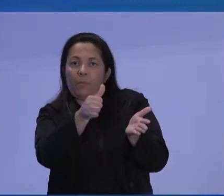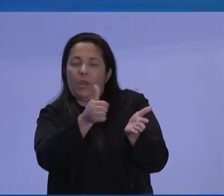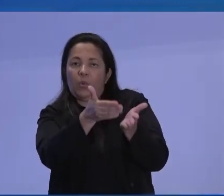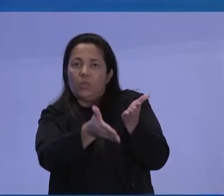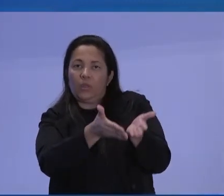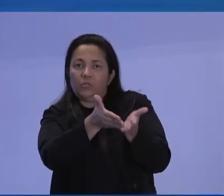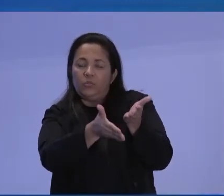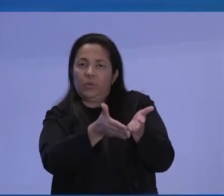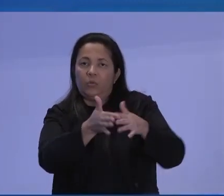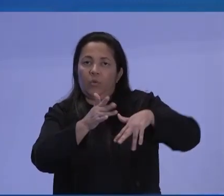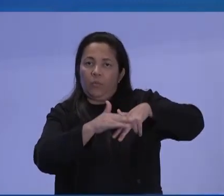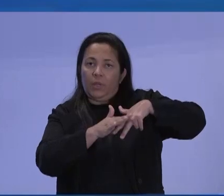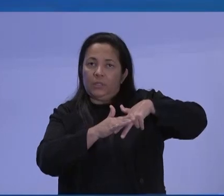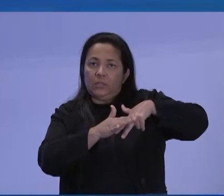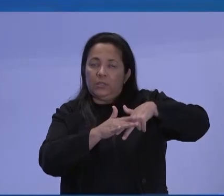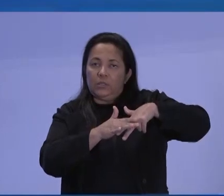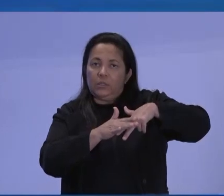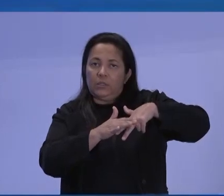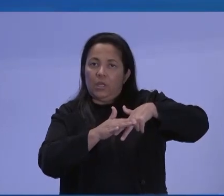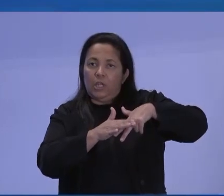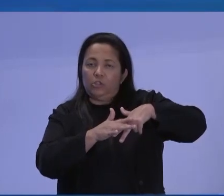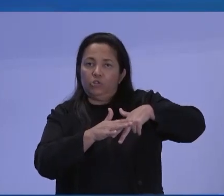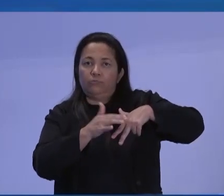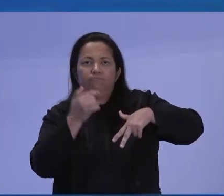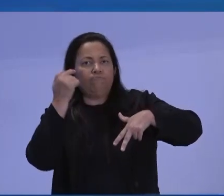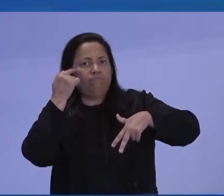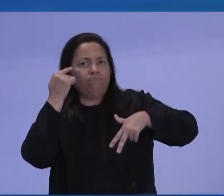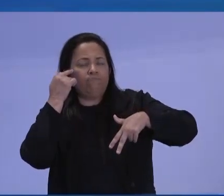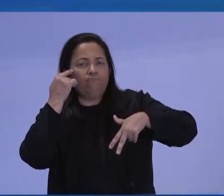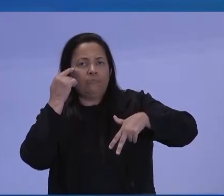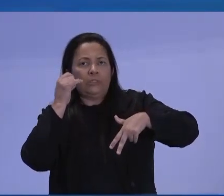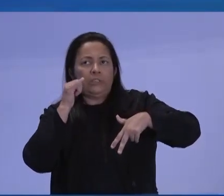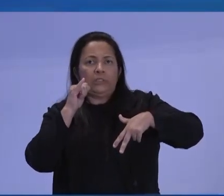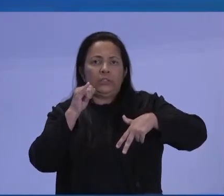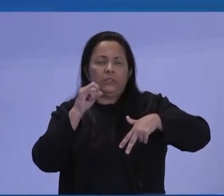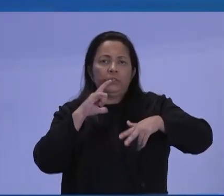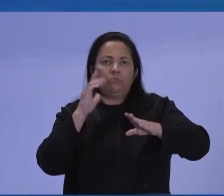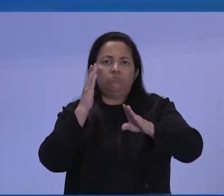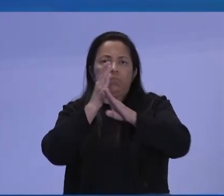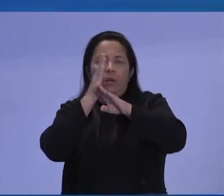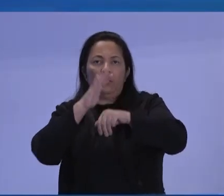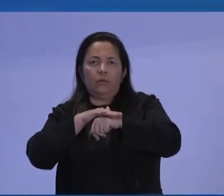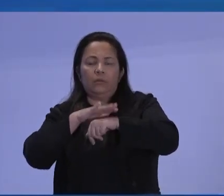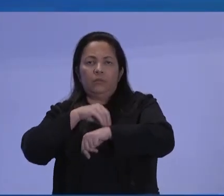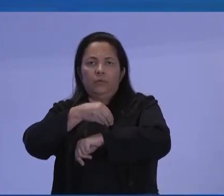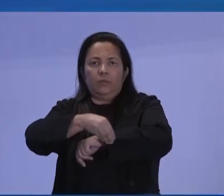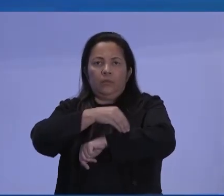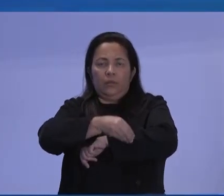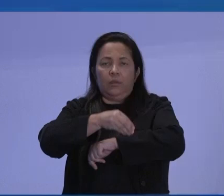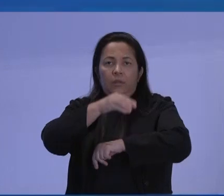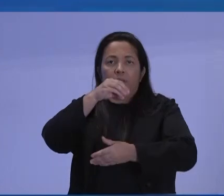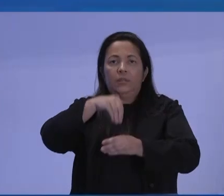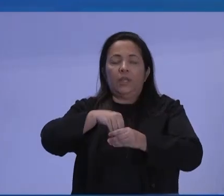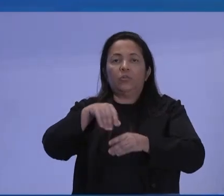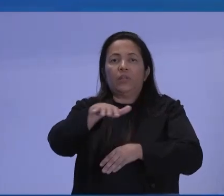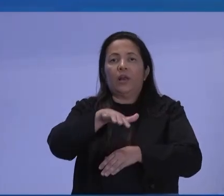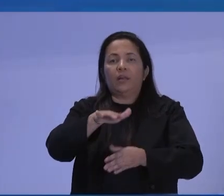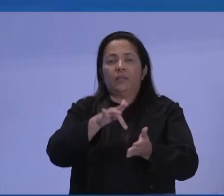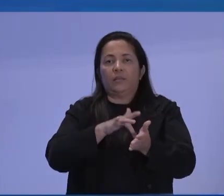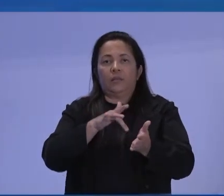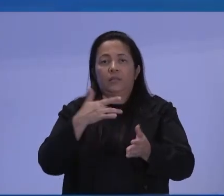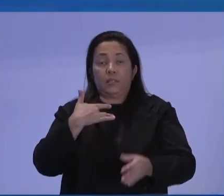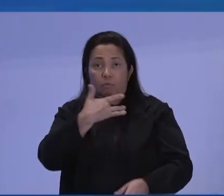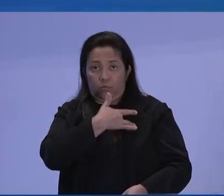paciente com suspeita de hanseníase na saúde. E no Distrito Federal,